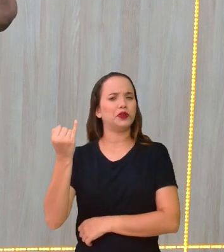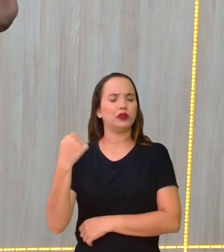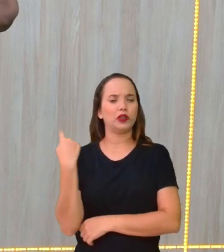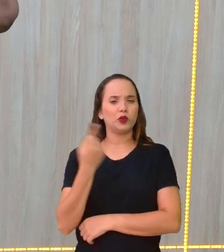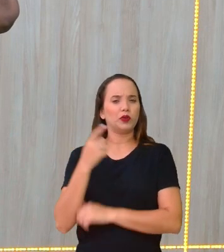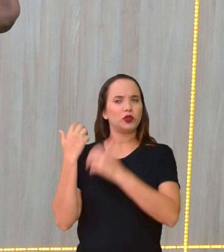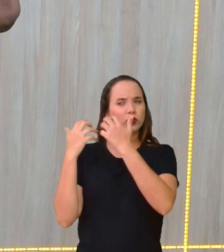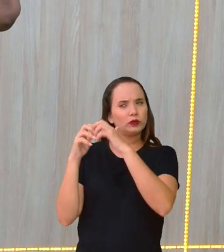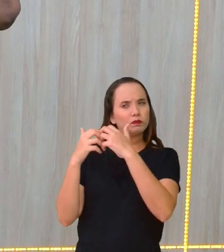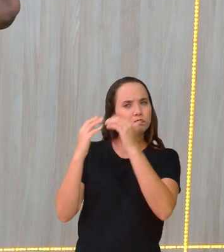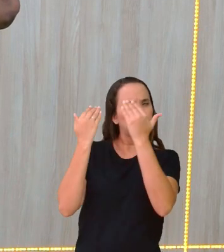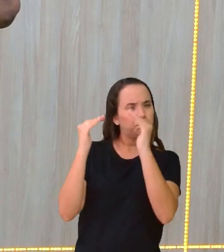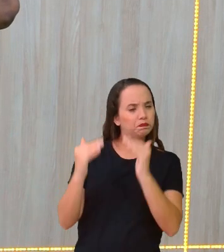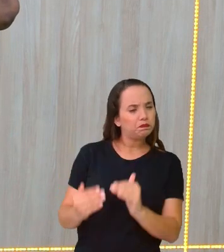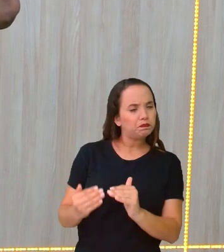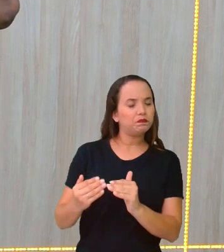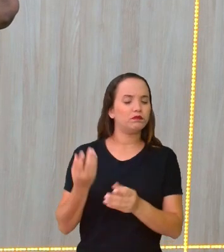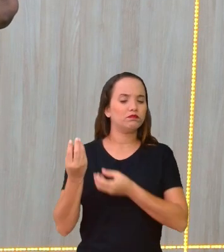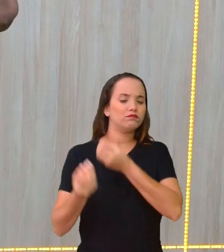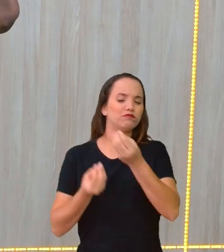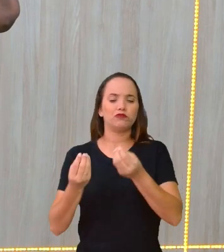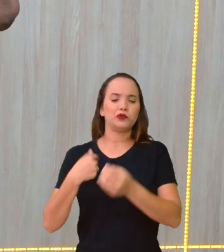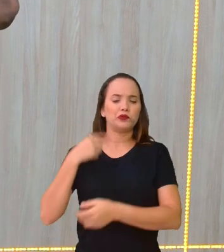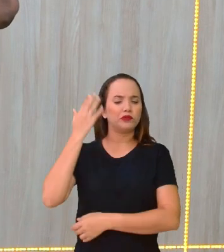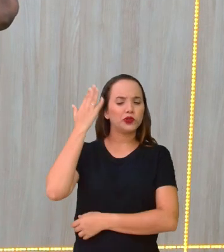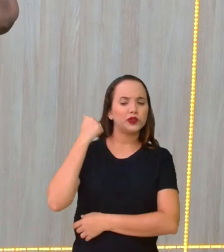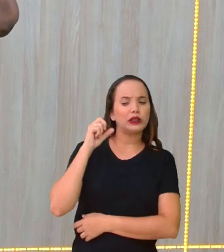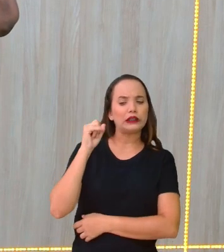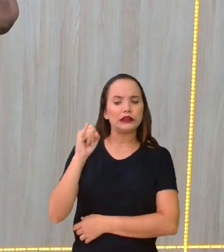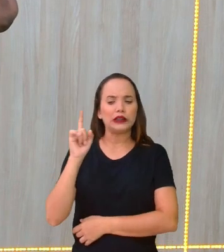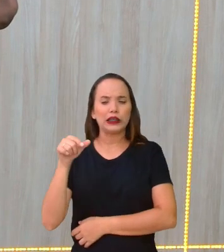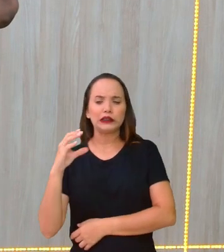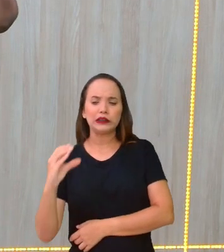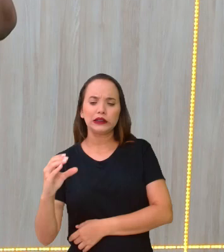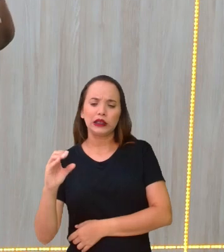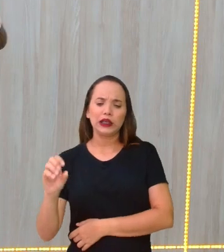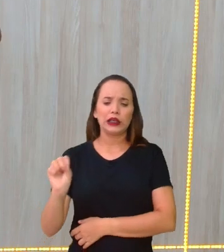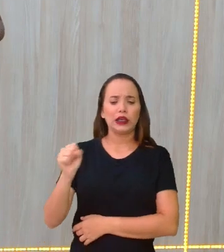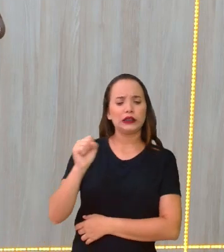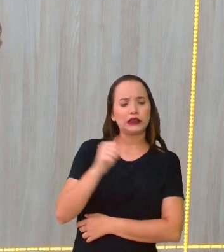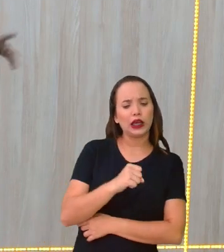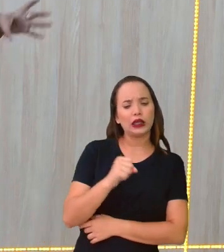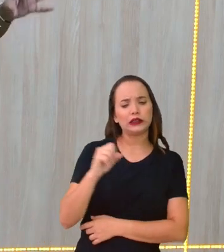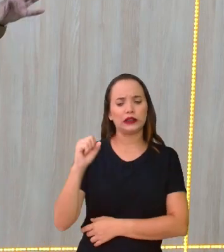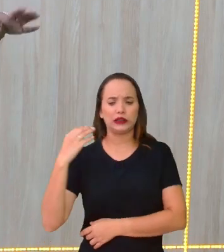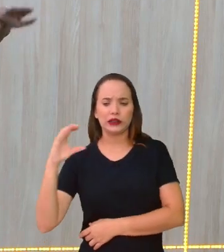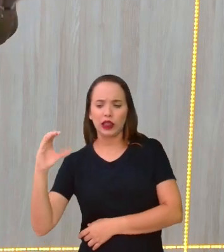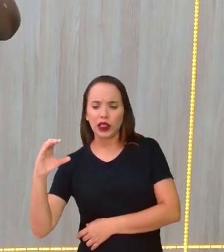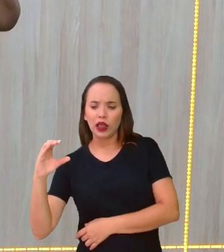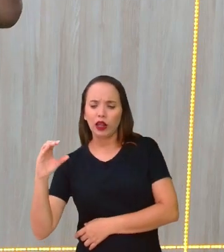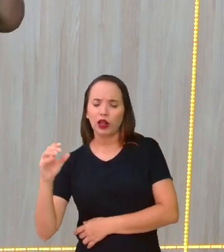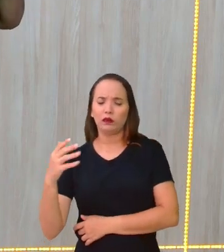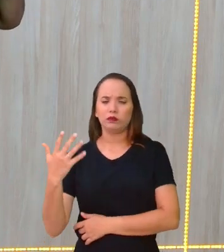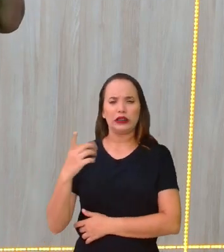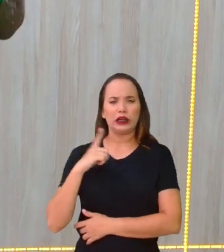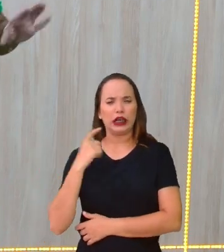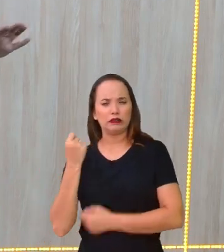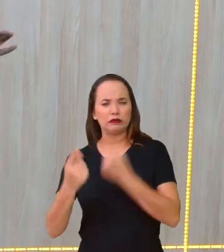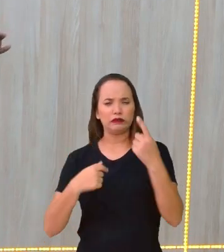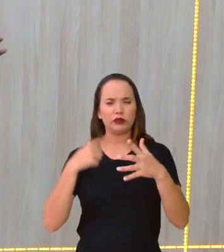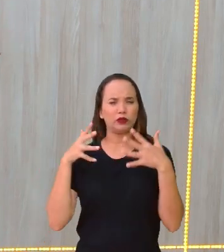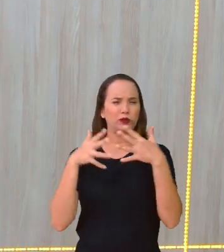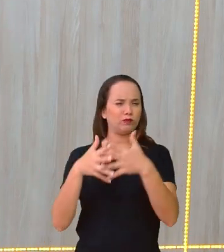pensa e analisa. Como é que eu vou saber se é com C, com S, com C cedilha? Tem hora que minha